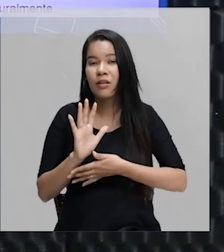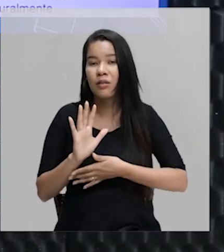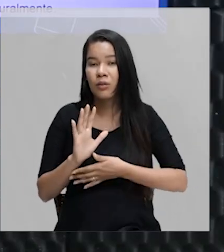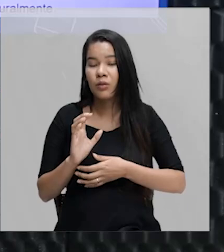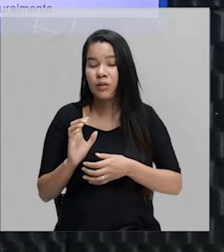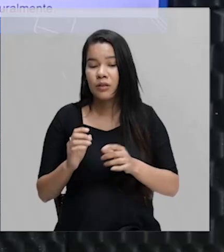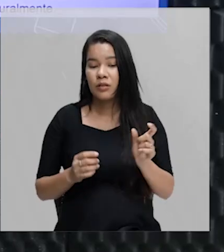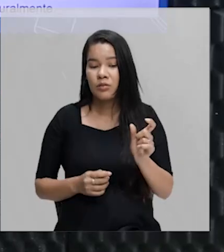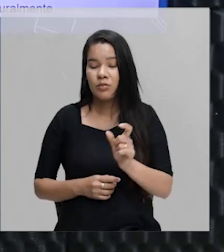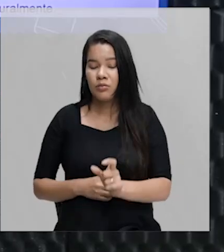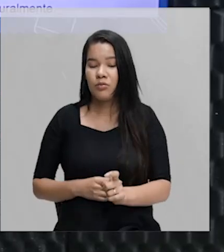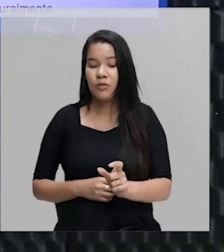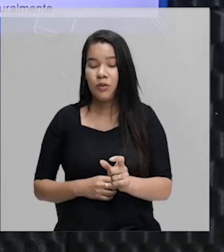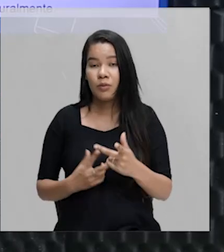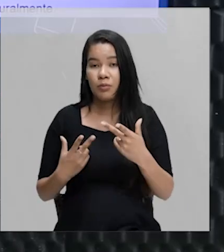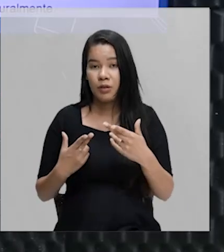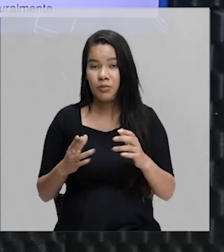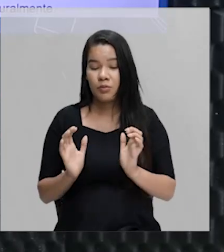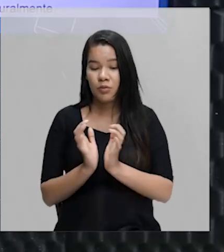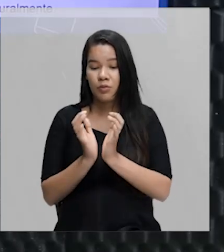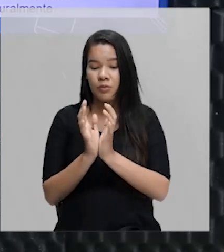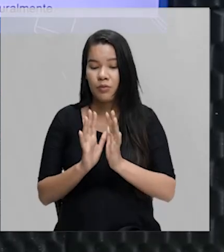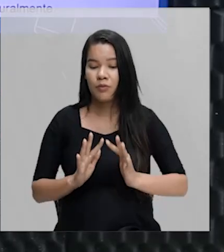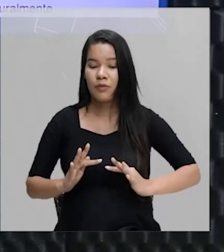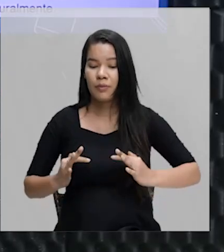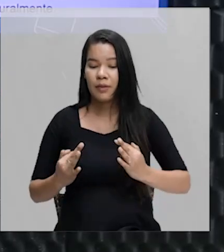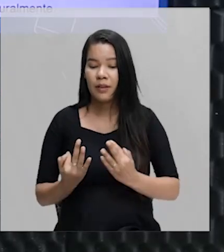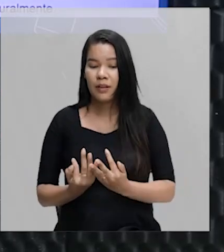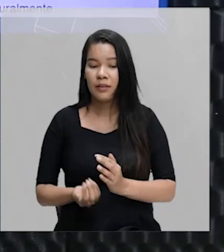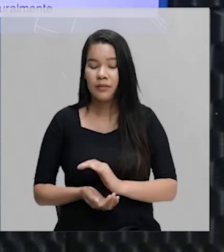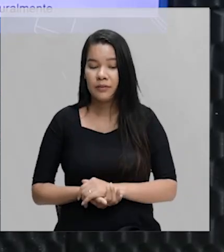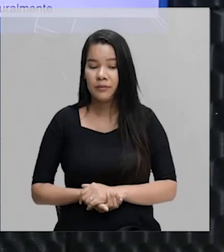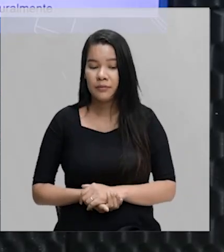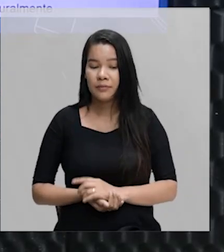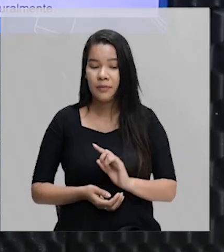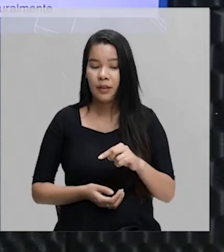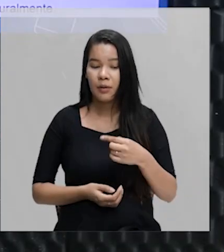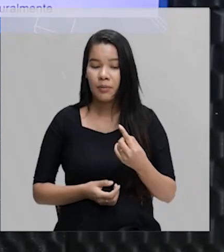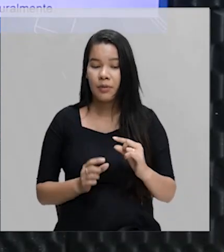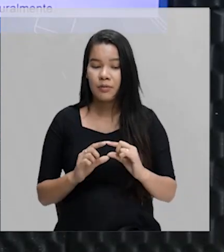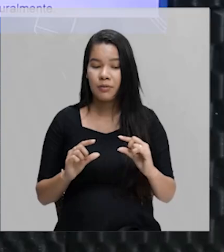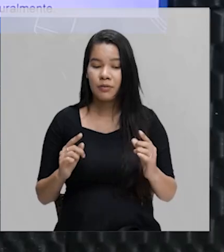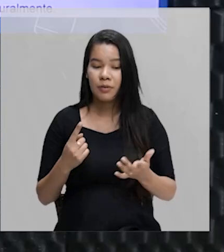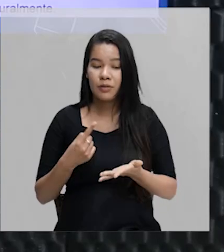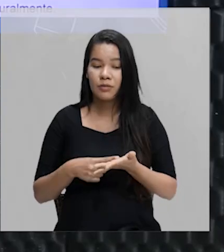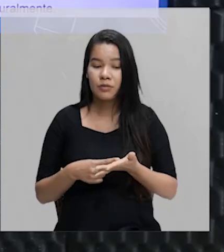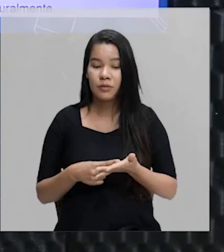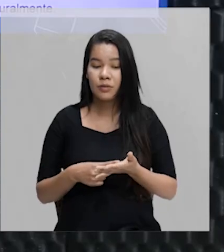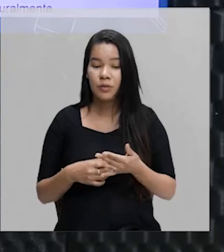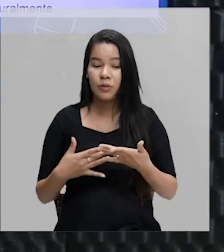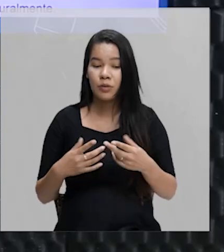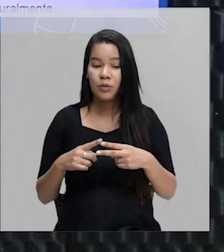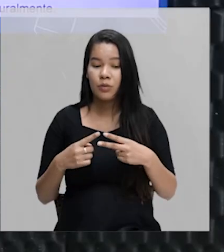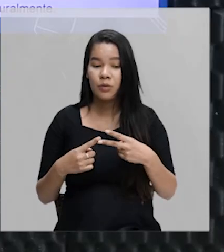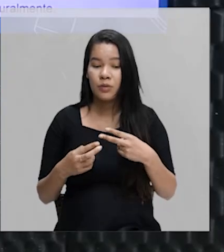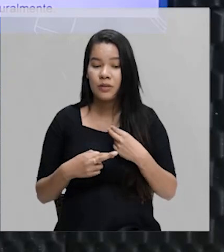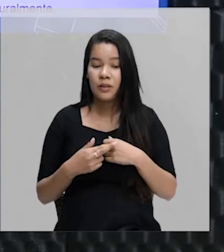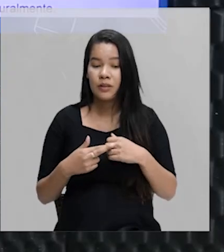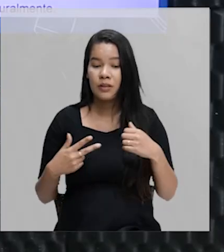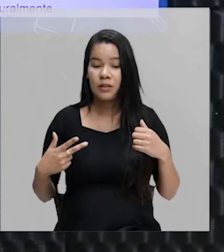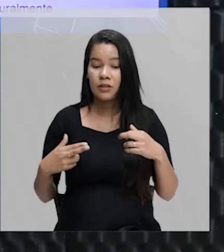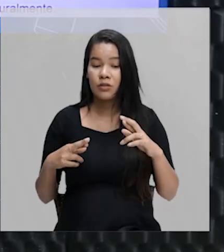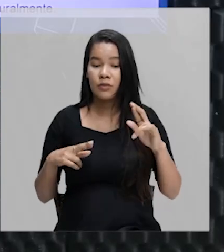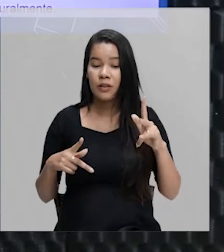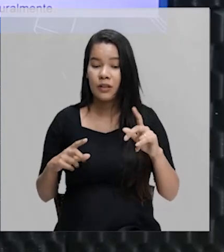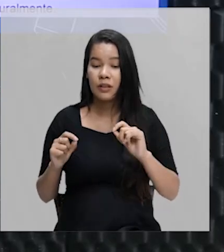né? Cruzamentos endogâmicos, tá? Próxima afirmativa. Quando 2 raças distintas